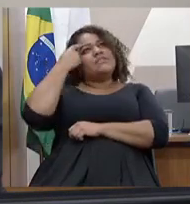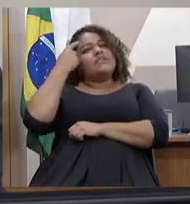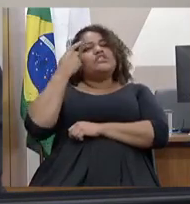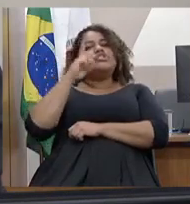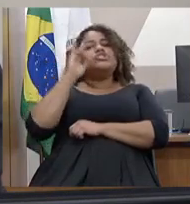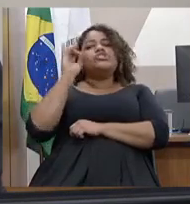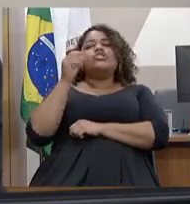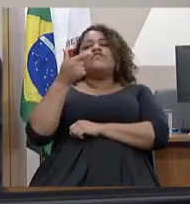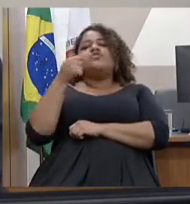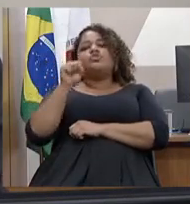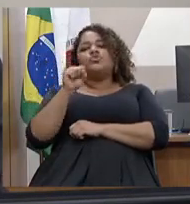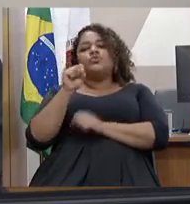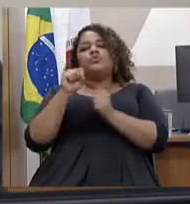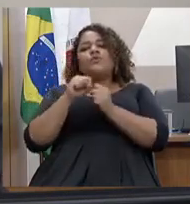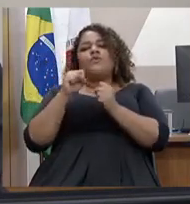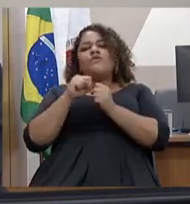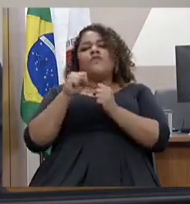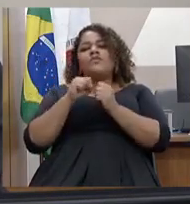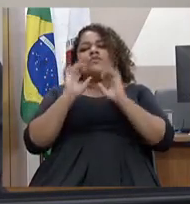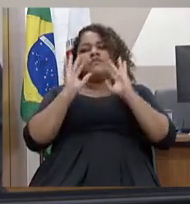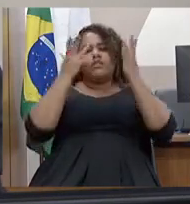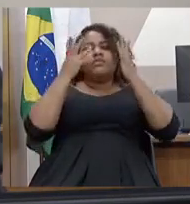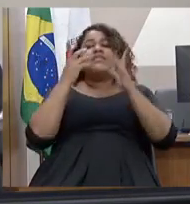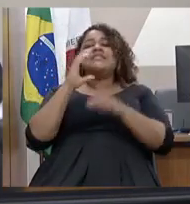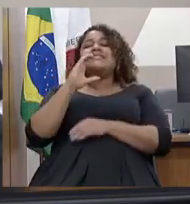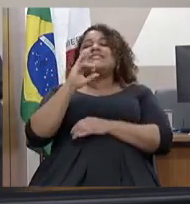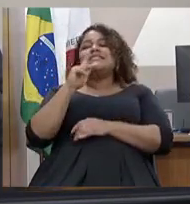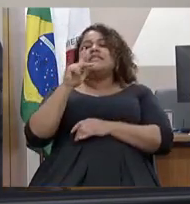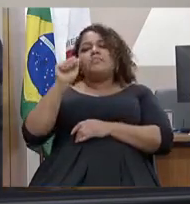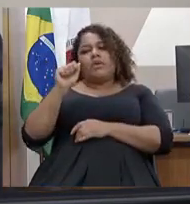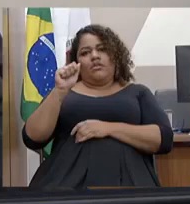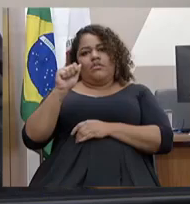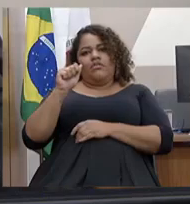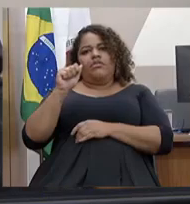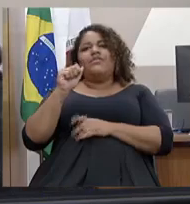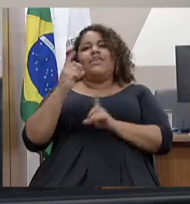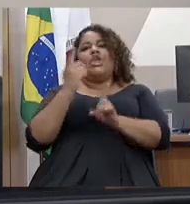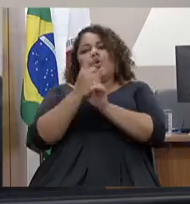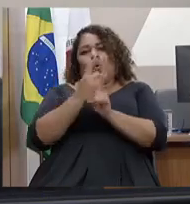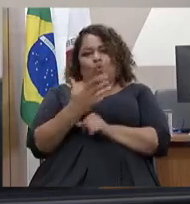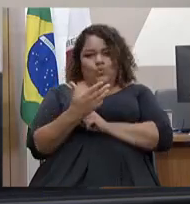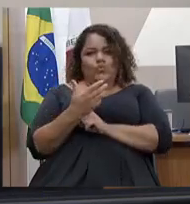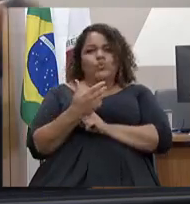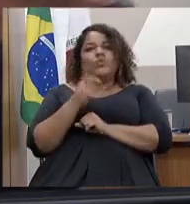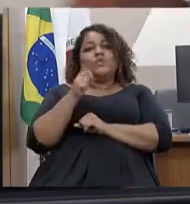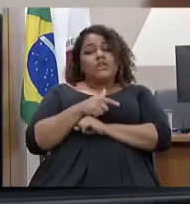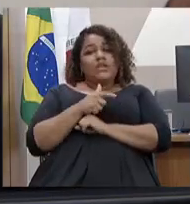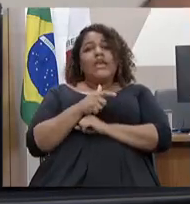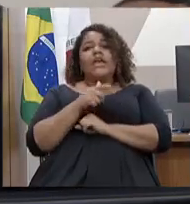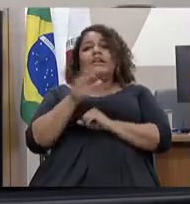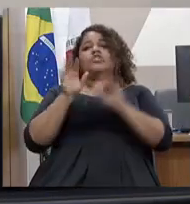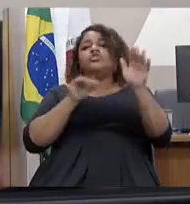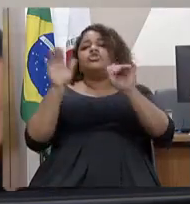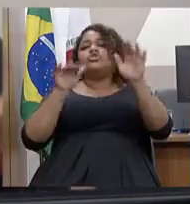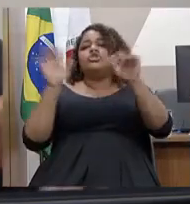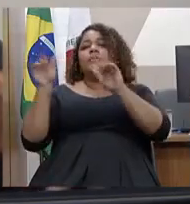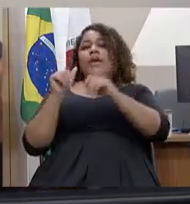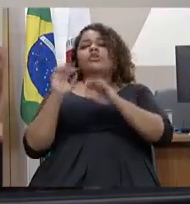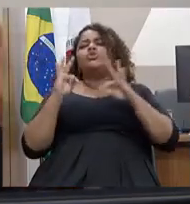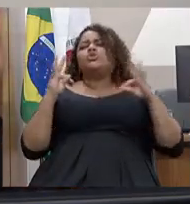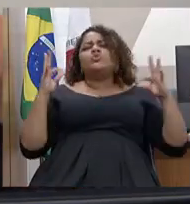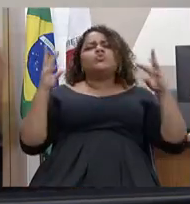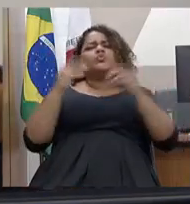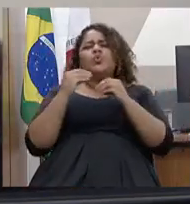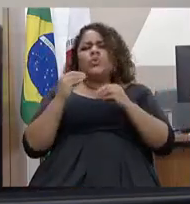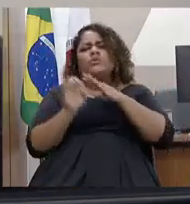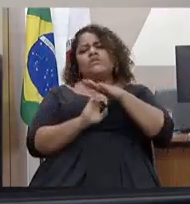de realizar o encontro das cipas quero um jeito de abrir discussão em todas as empresas sobre